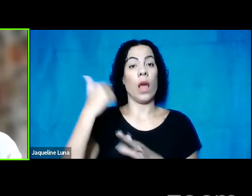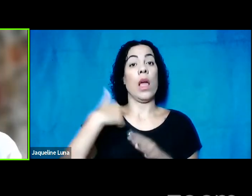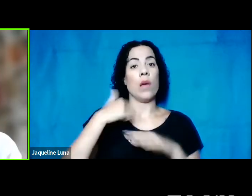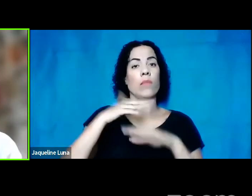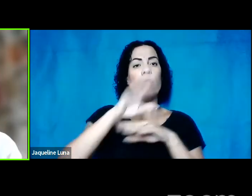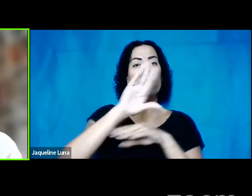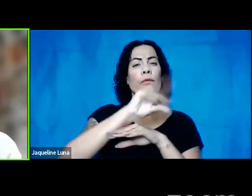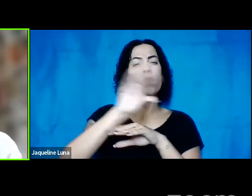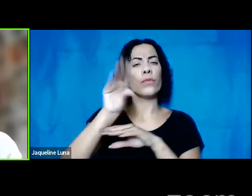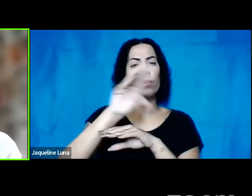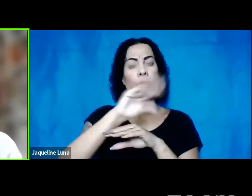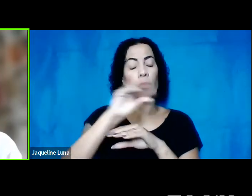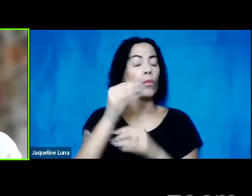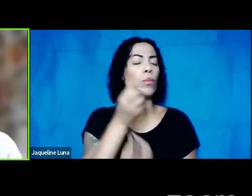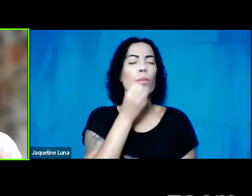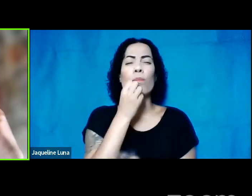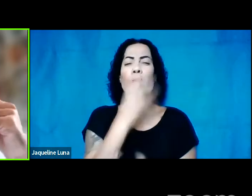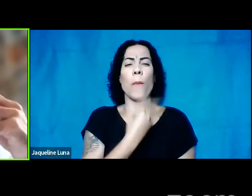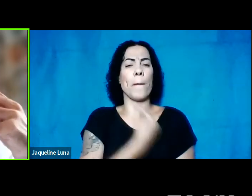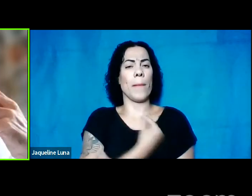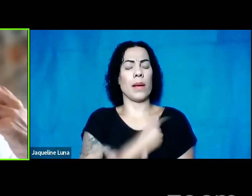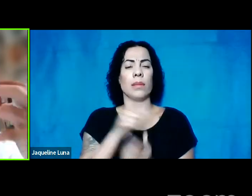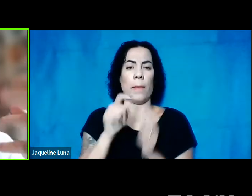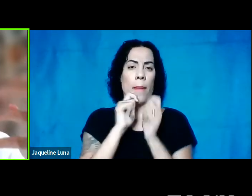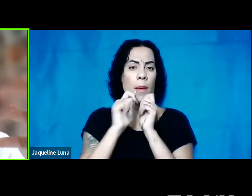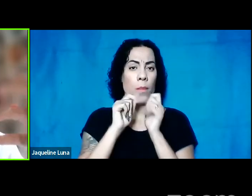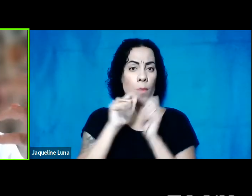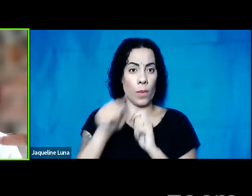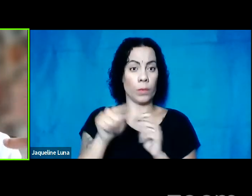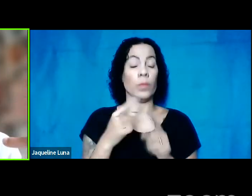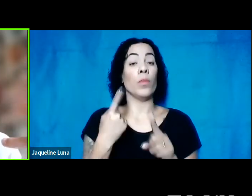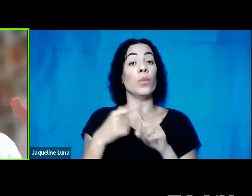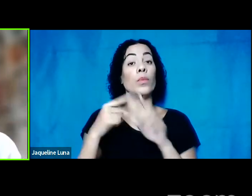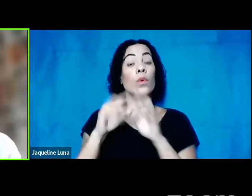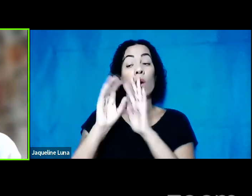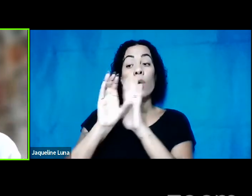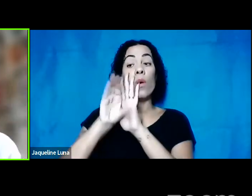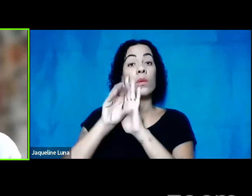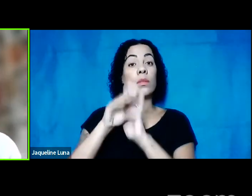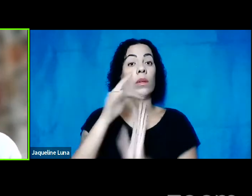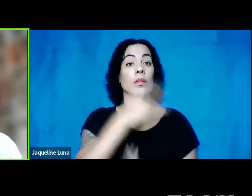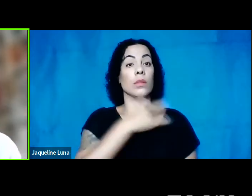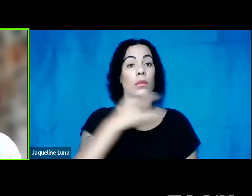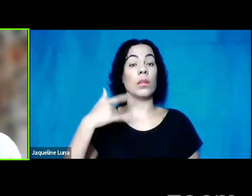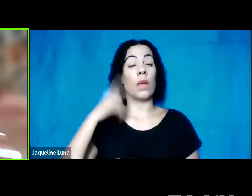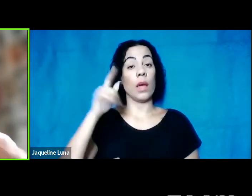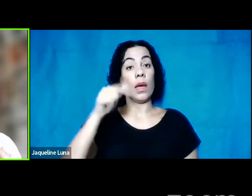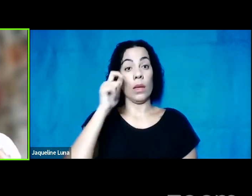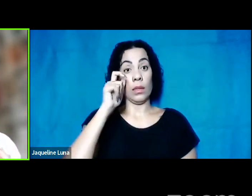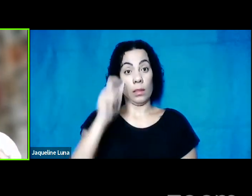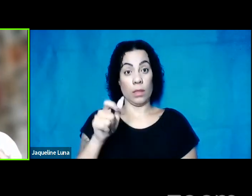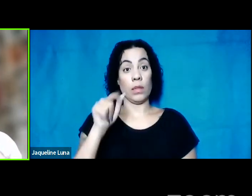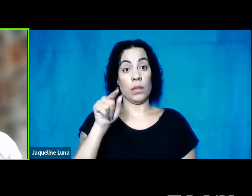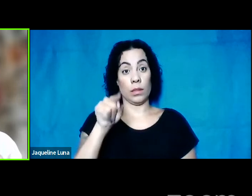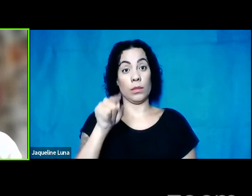bom participar de uma reportagem assim, que aí o conceito de saúde, e isso é interessante